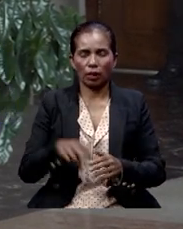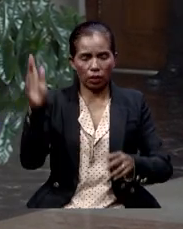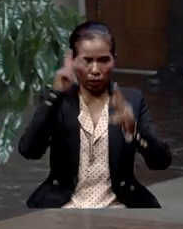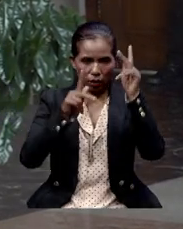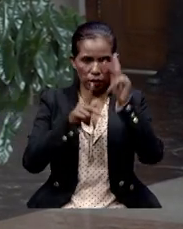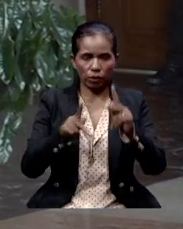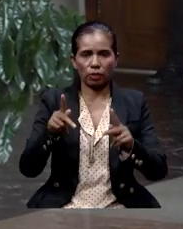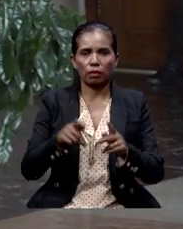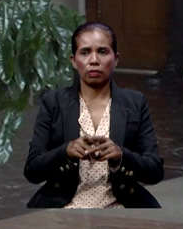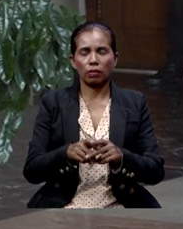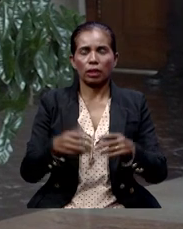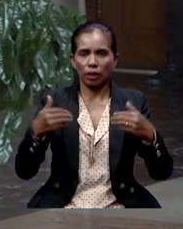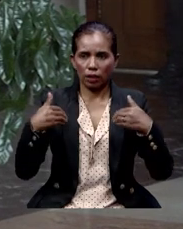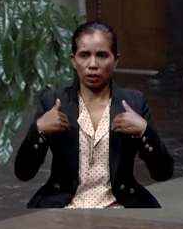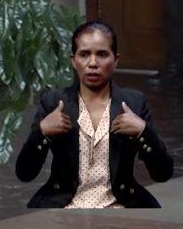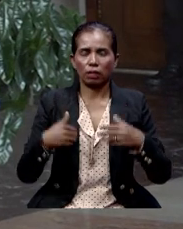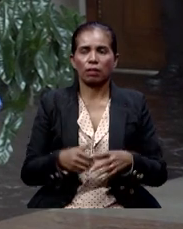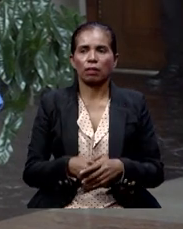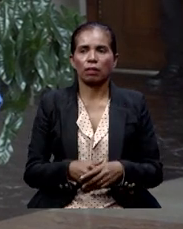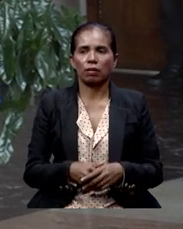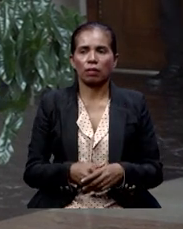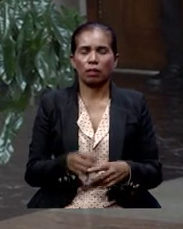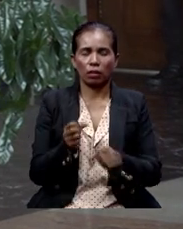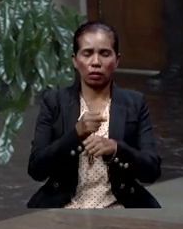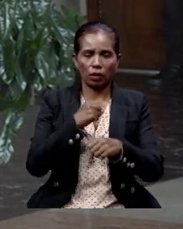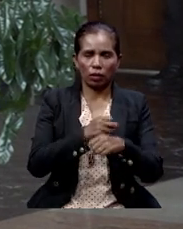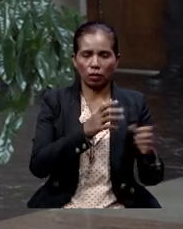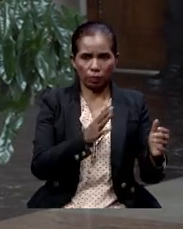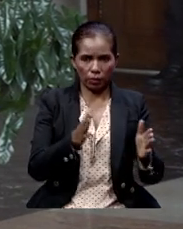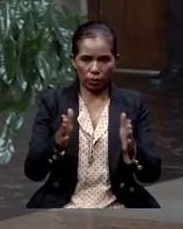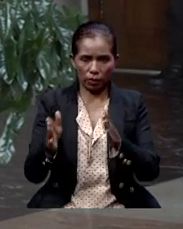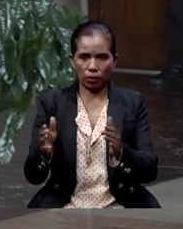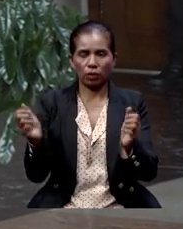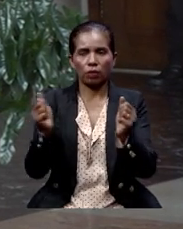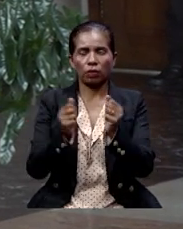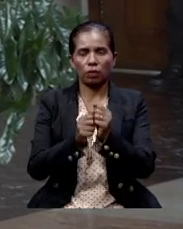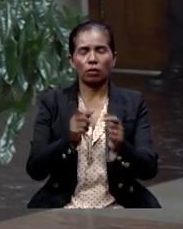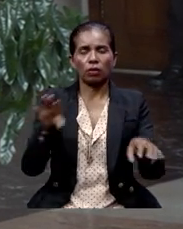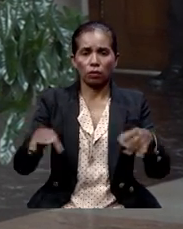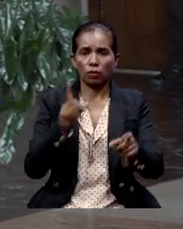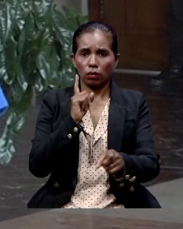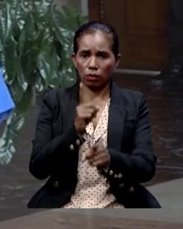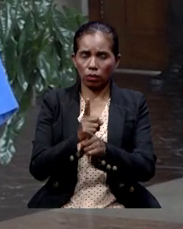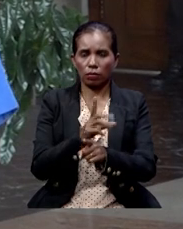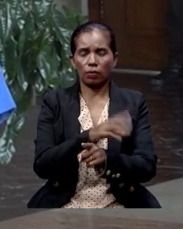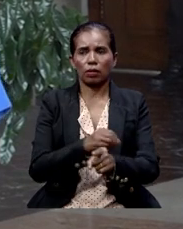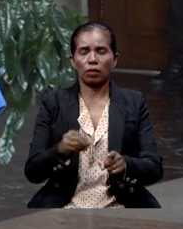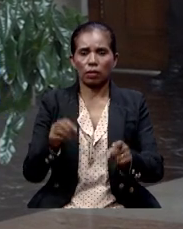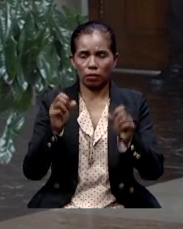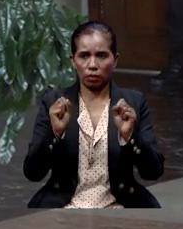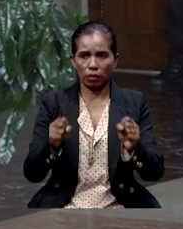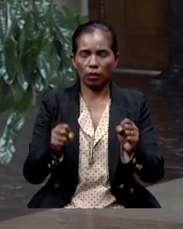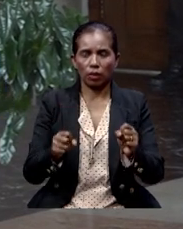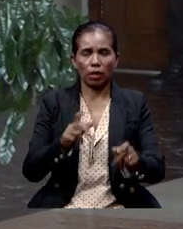venha a moço, halau processo ho rigor para atunune